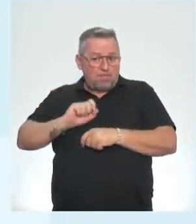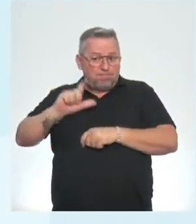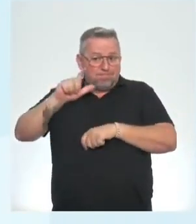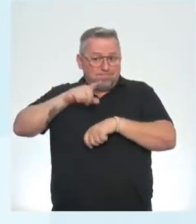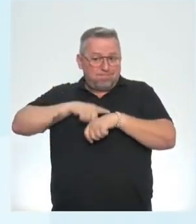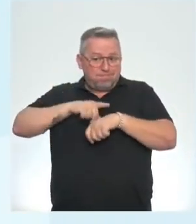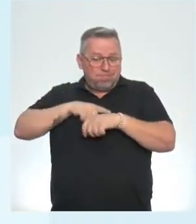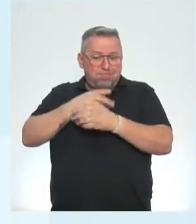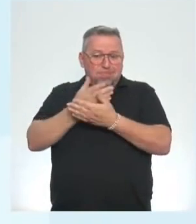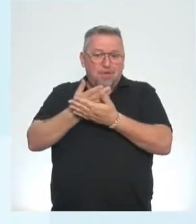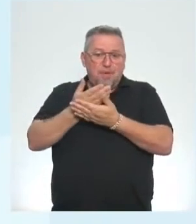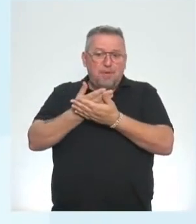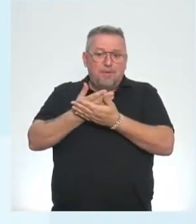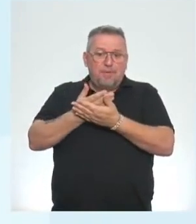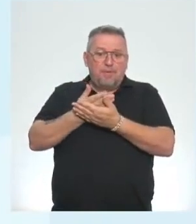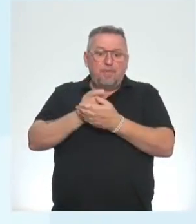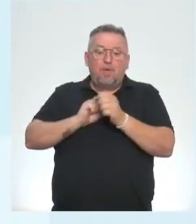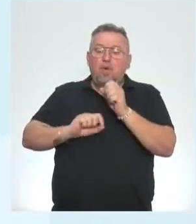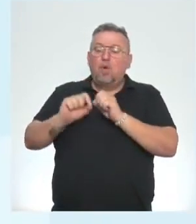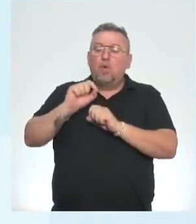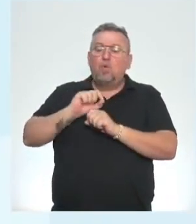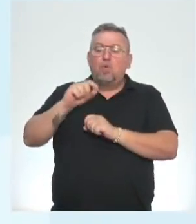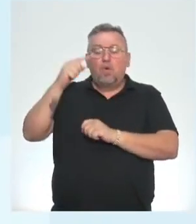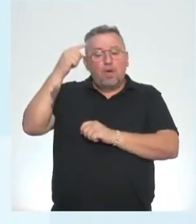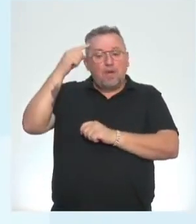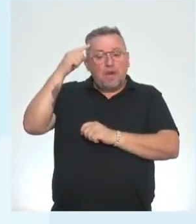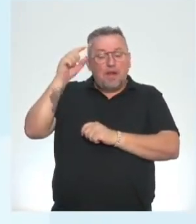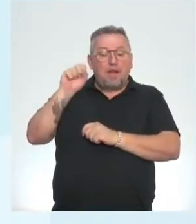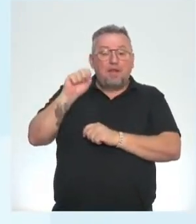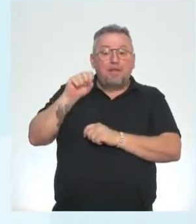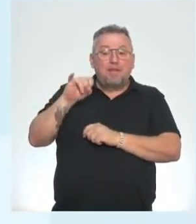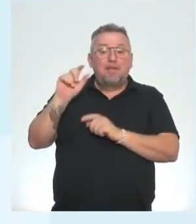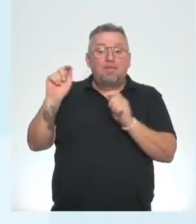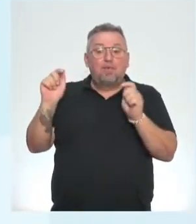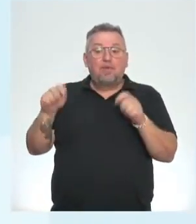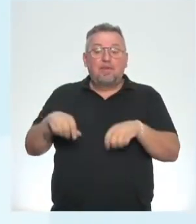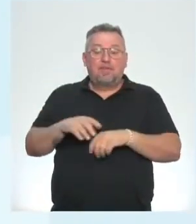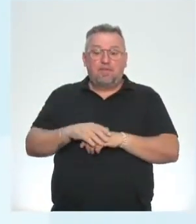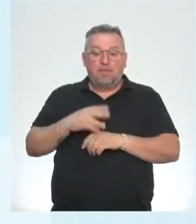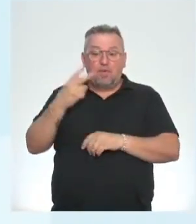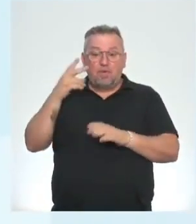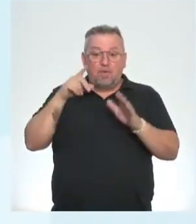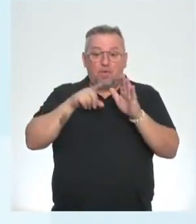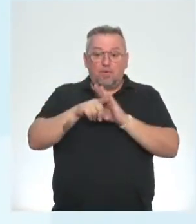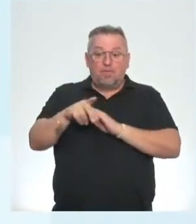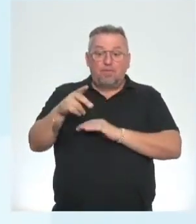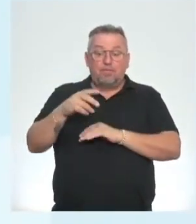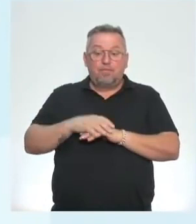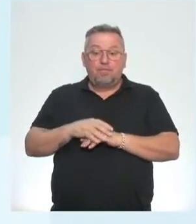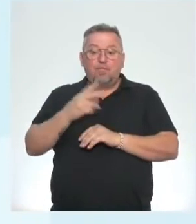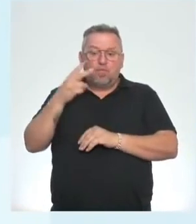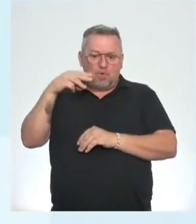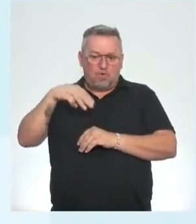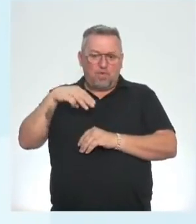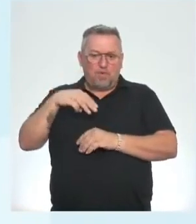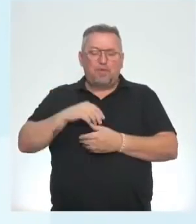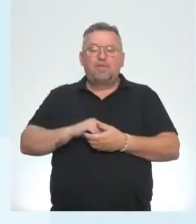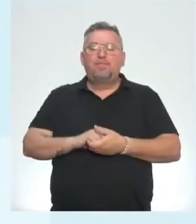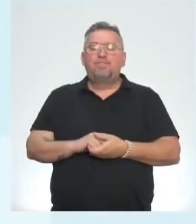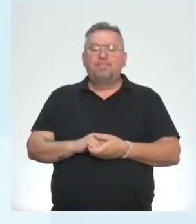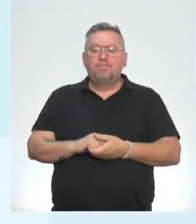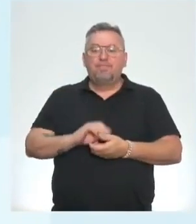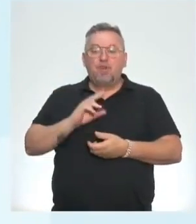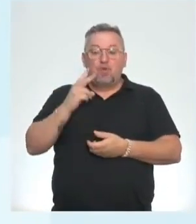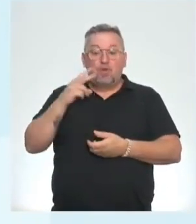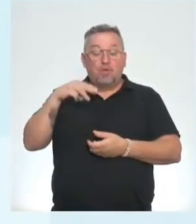aulas. Qual é essa ideia desse modalizador aí, se possível? Então, como são duas questões, vou dar 2 minutos.